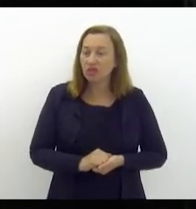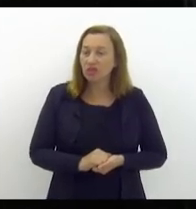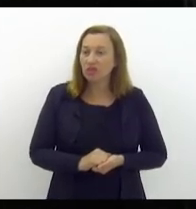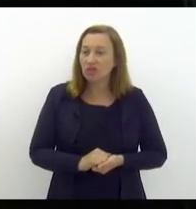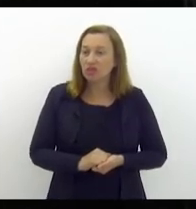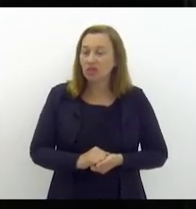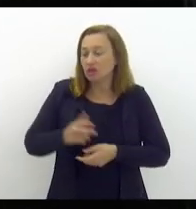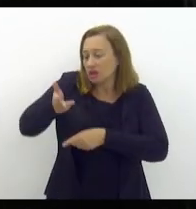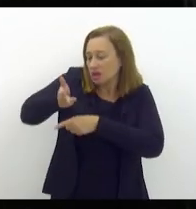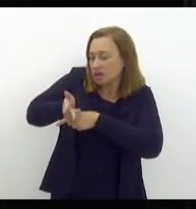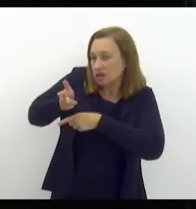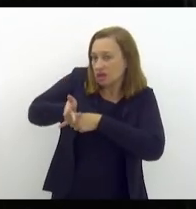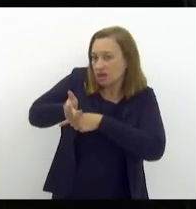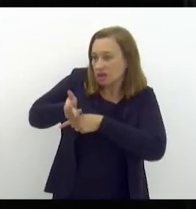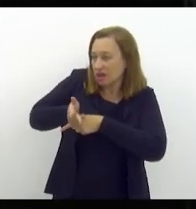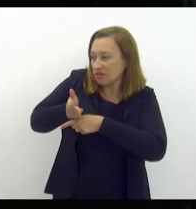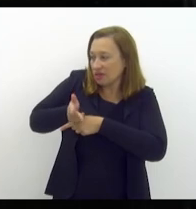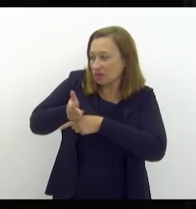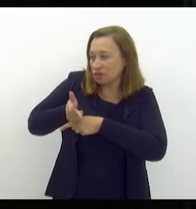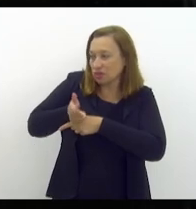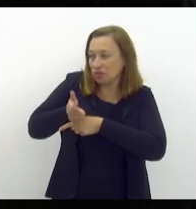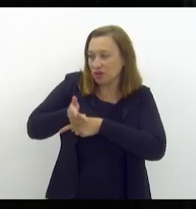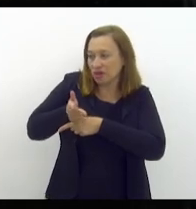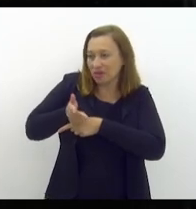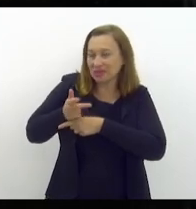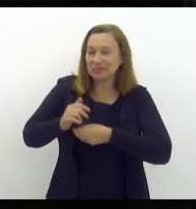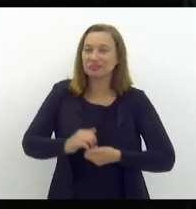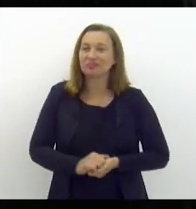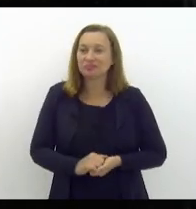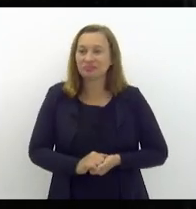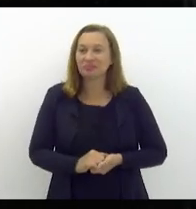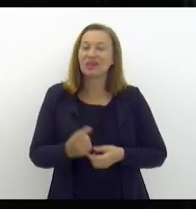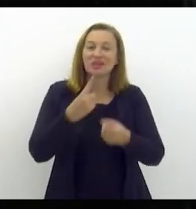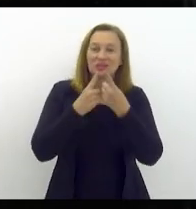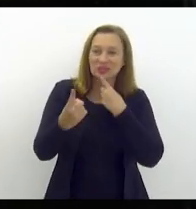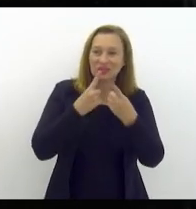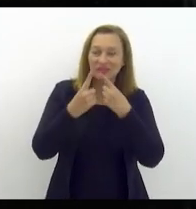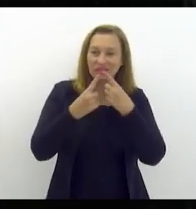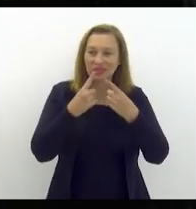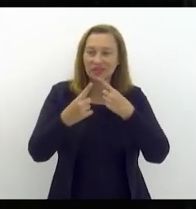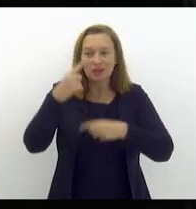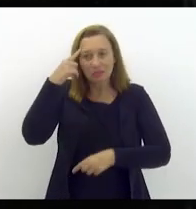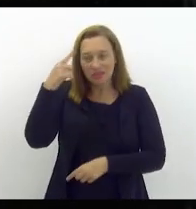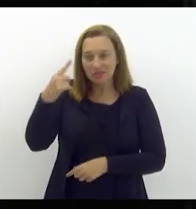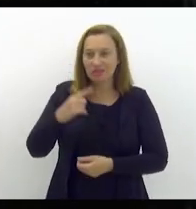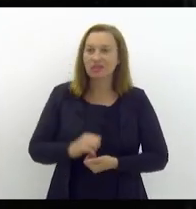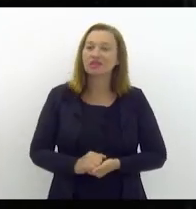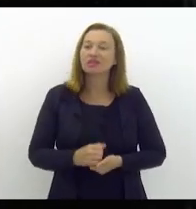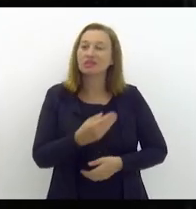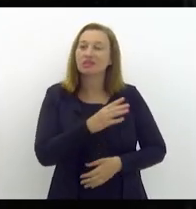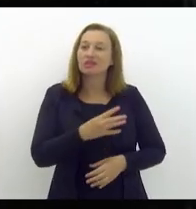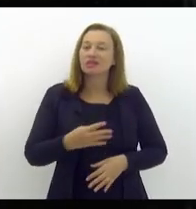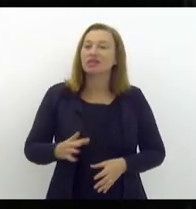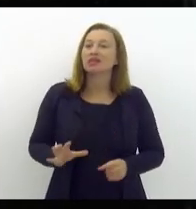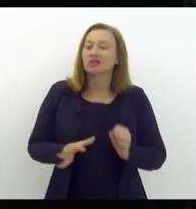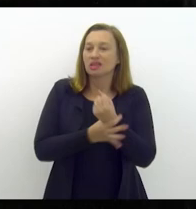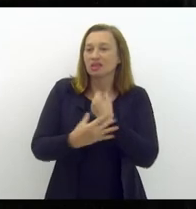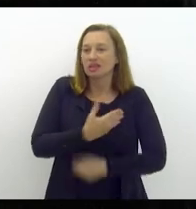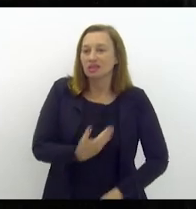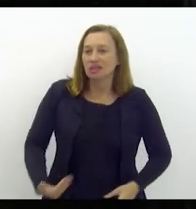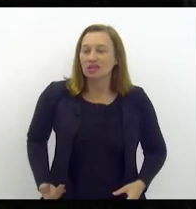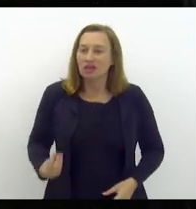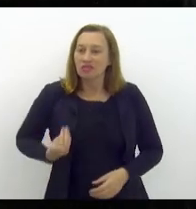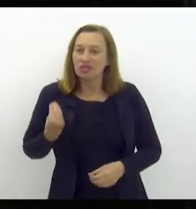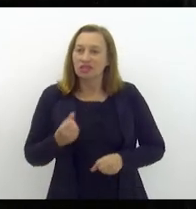trazer a transparência necessária para que a gente possa fazer o debate numa lógica de segurança pública que tenha na vida, na